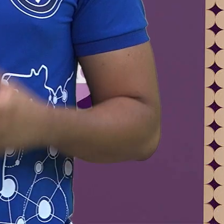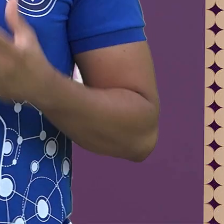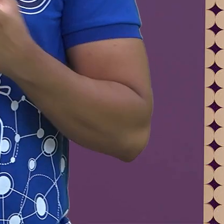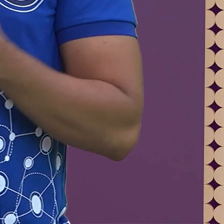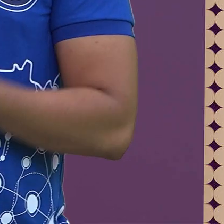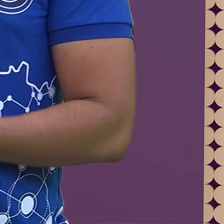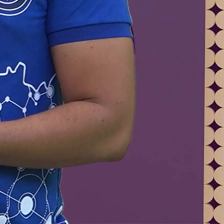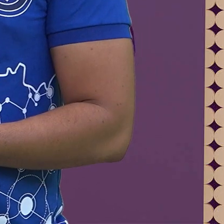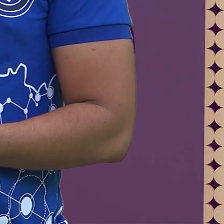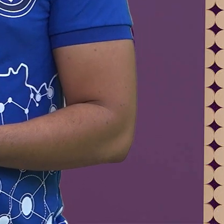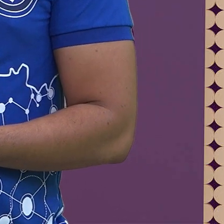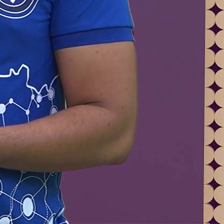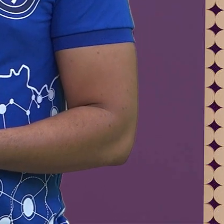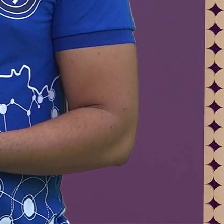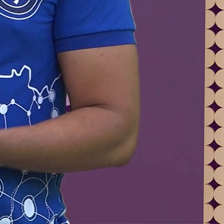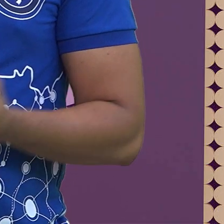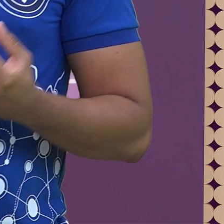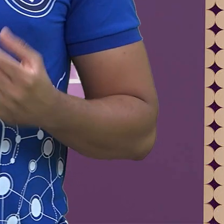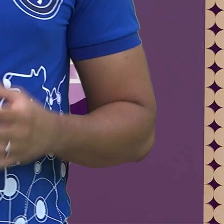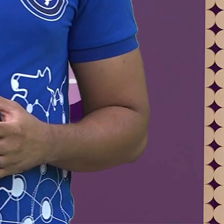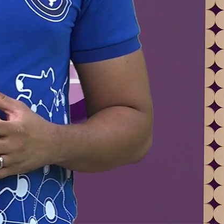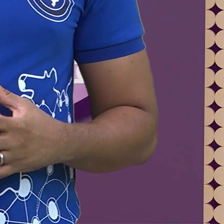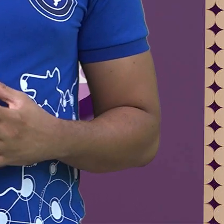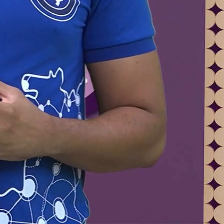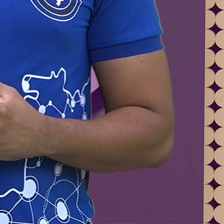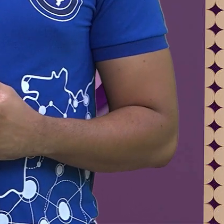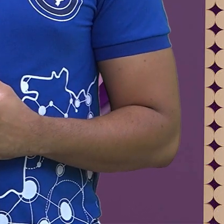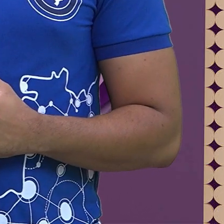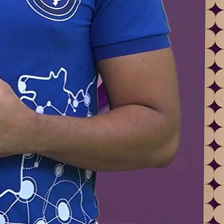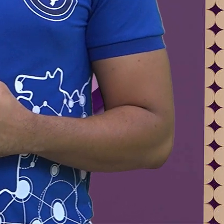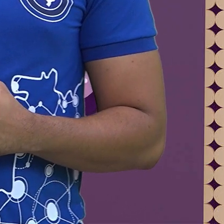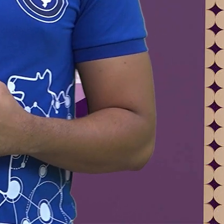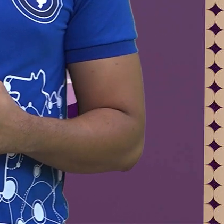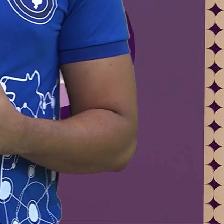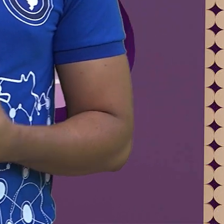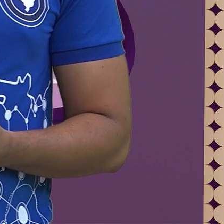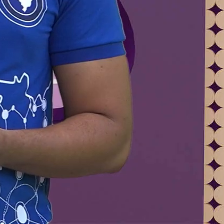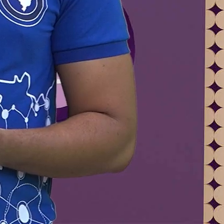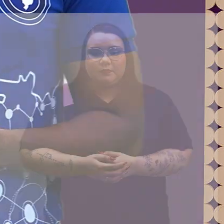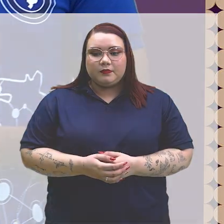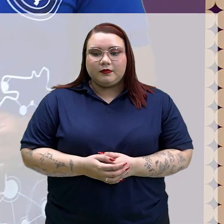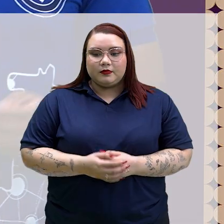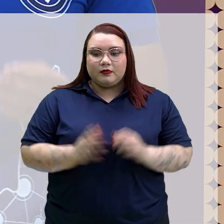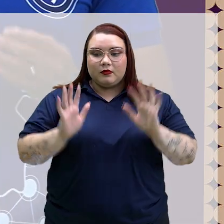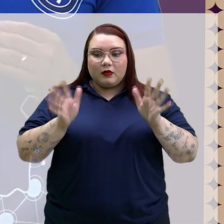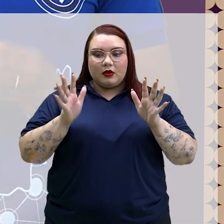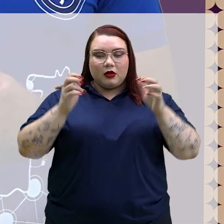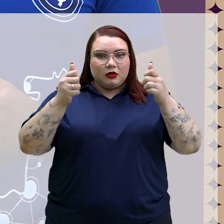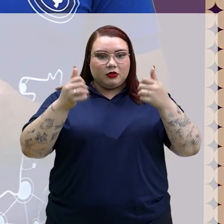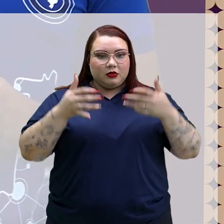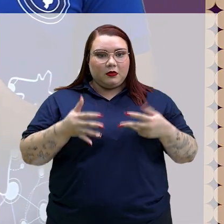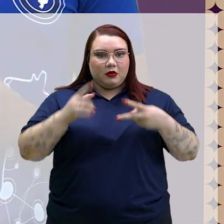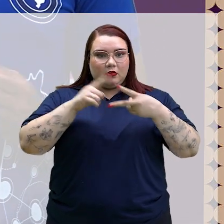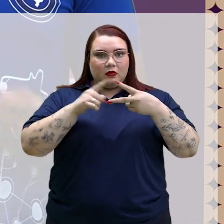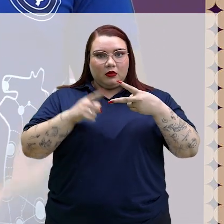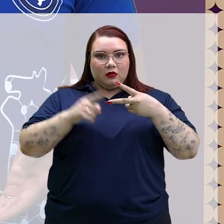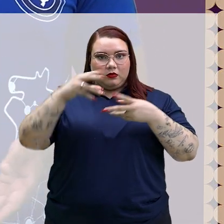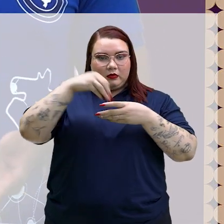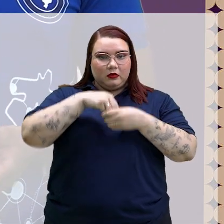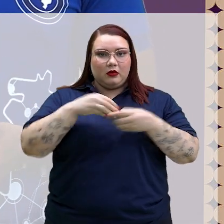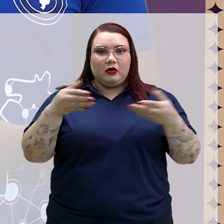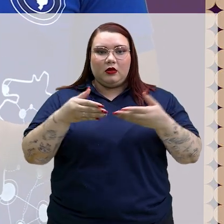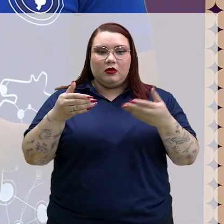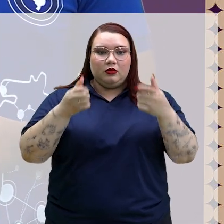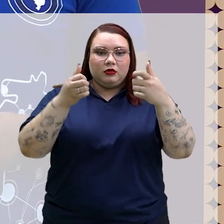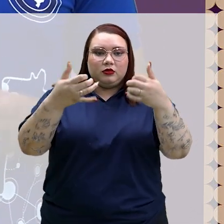Muito bem, falamos dos ângulos internos e agora vamos falar dos ângulos externos. E aí, para falar da soma